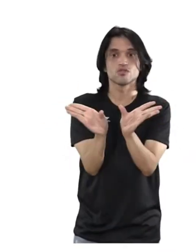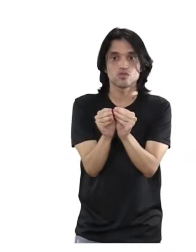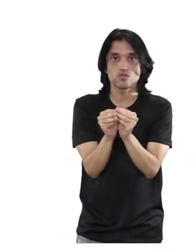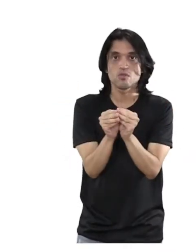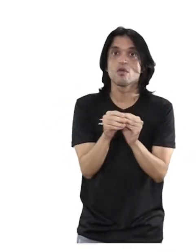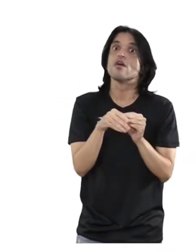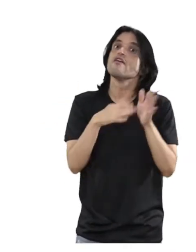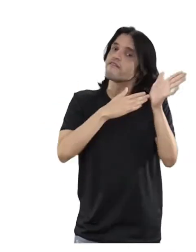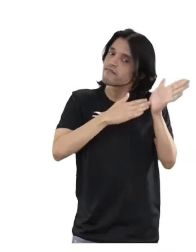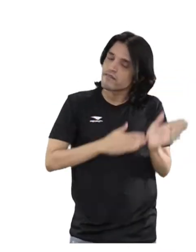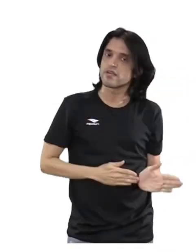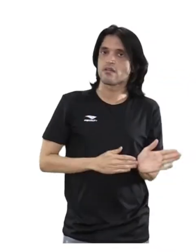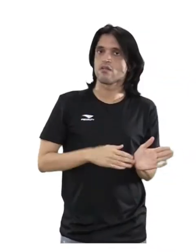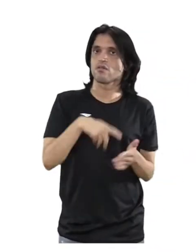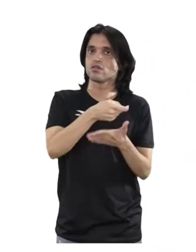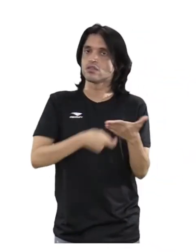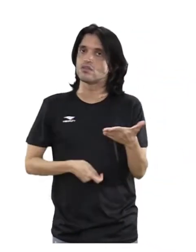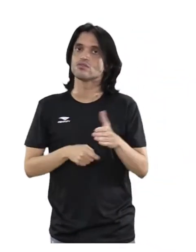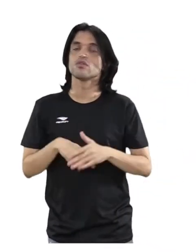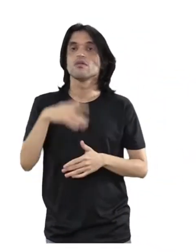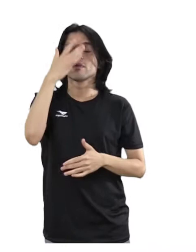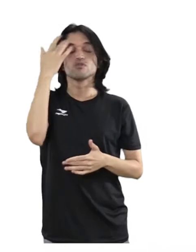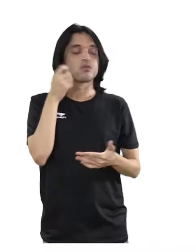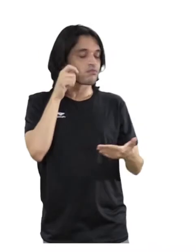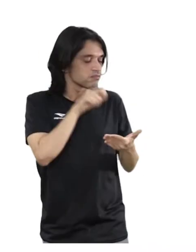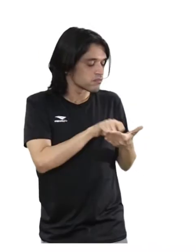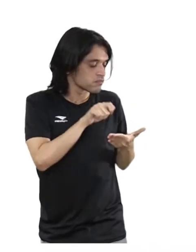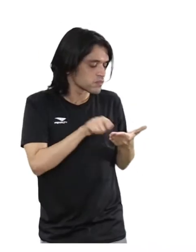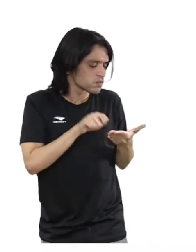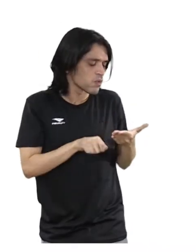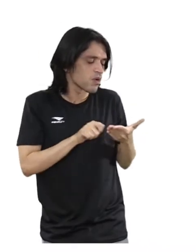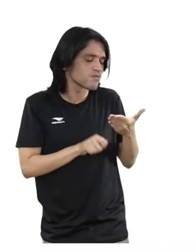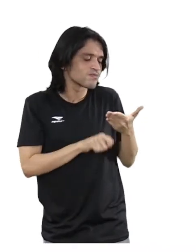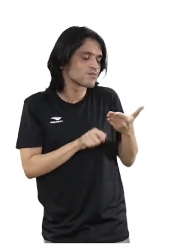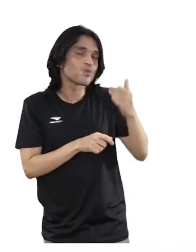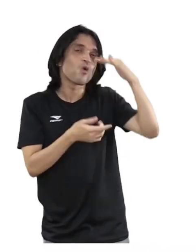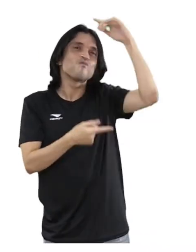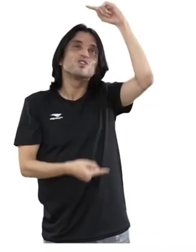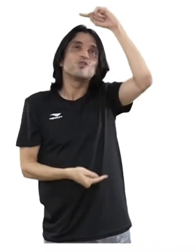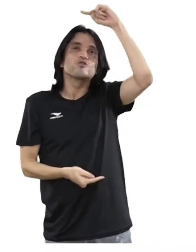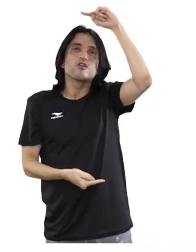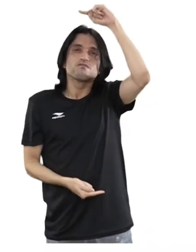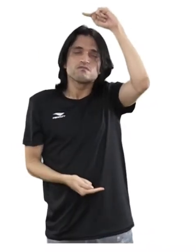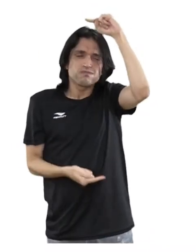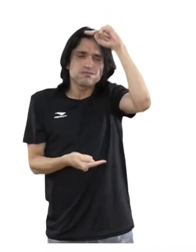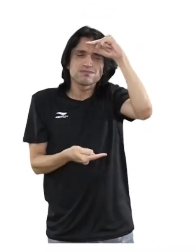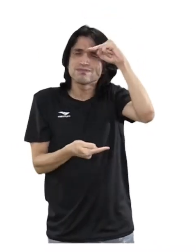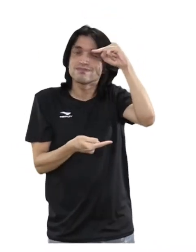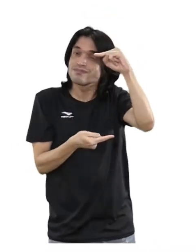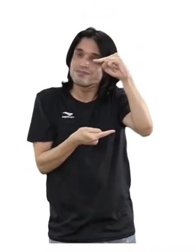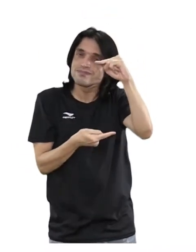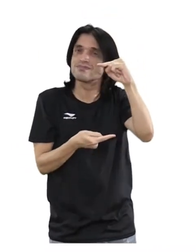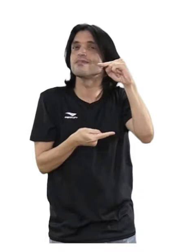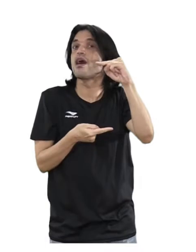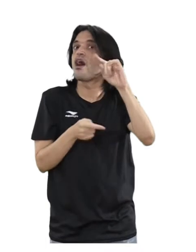O autor do resumo escreve um texto reduzindo ao máximo o que está escrito na obra, sem acrescentar